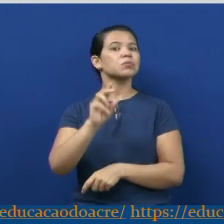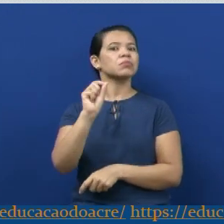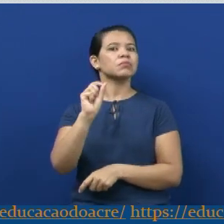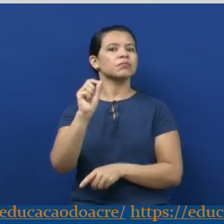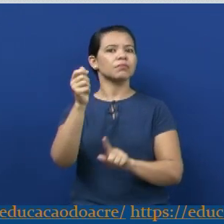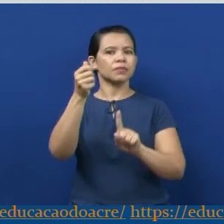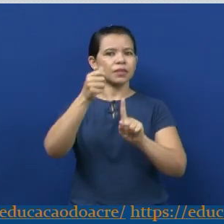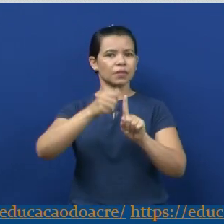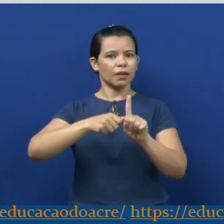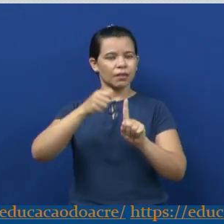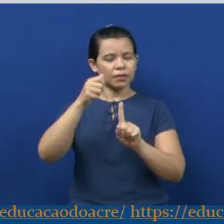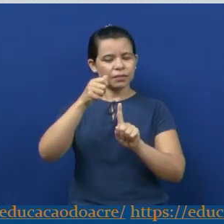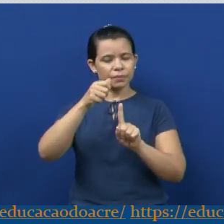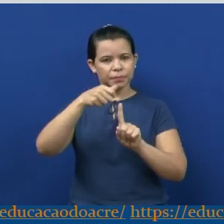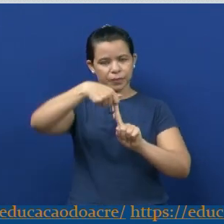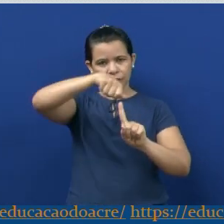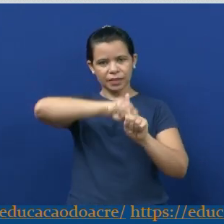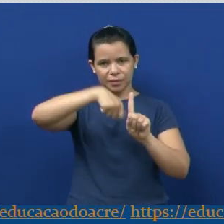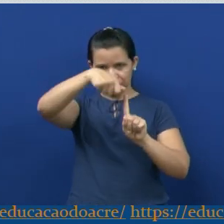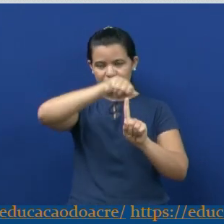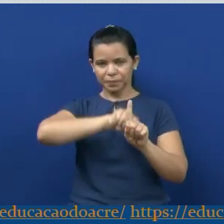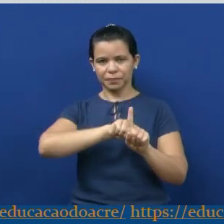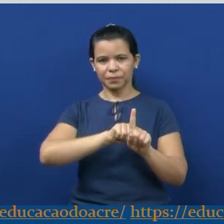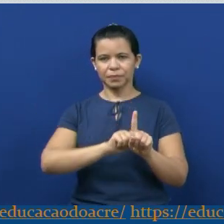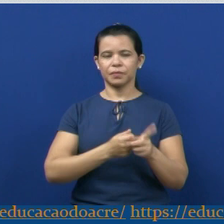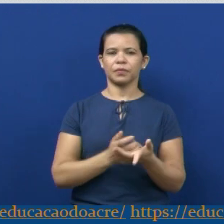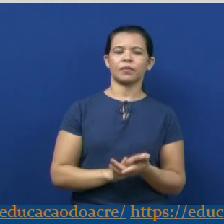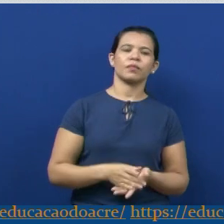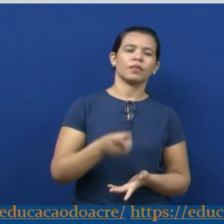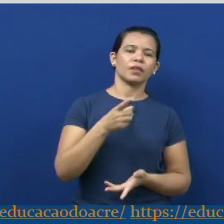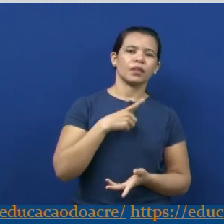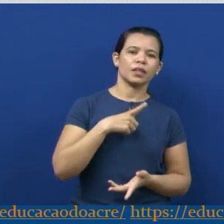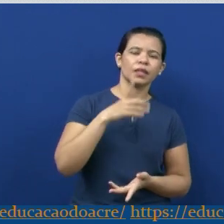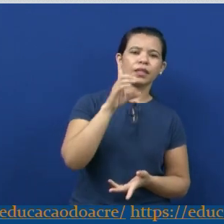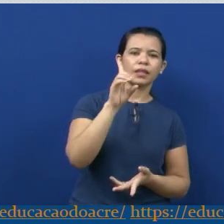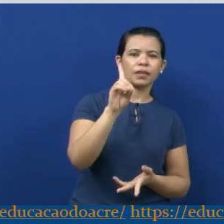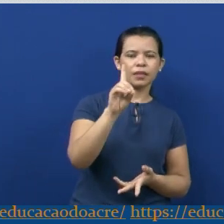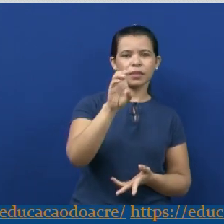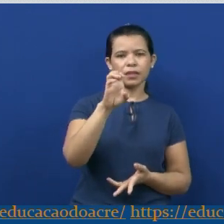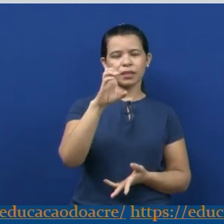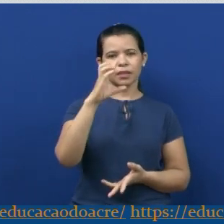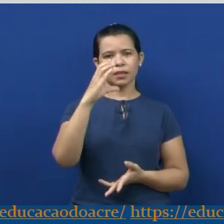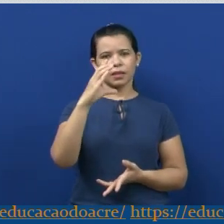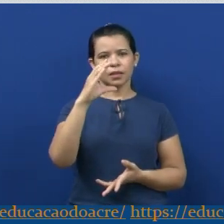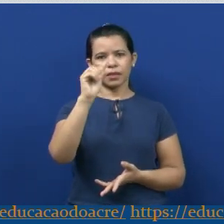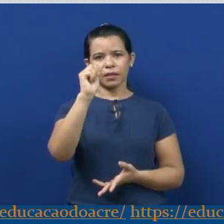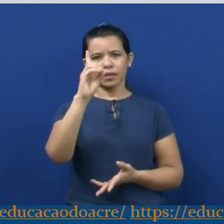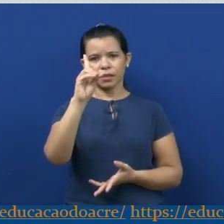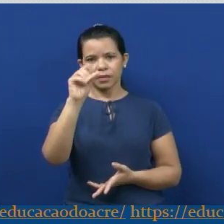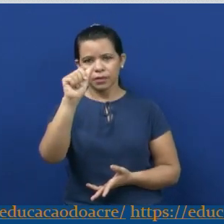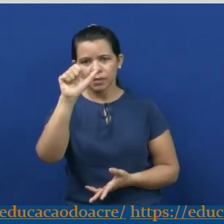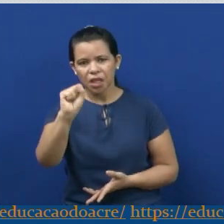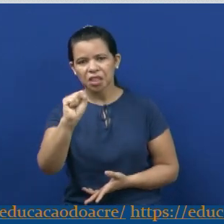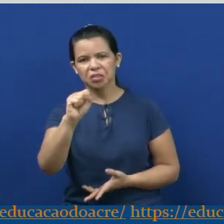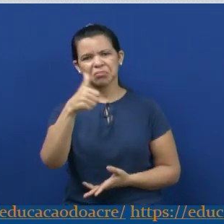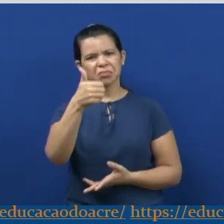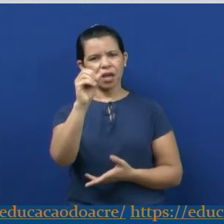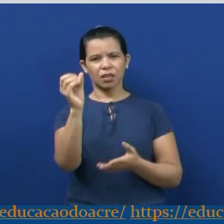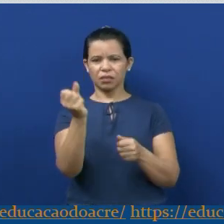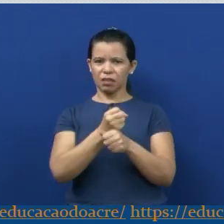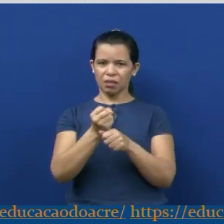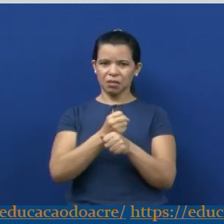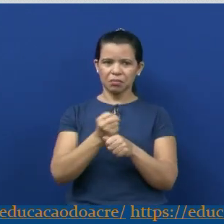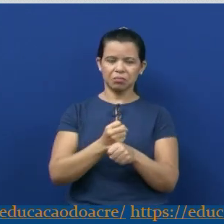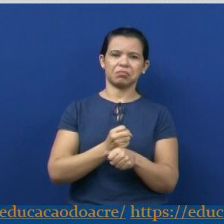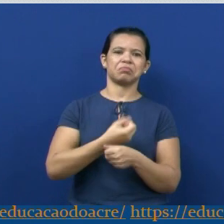décadas, E depois das décadas temos aí os séculos, E também usamos o tempo do relógio,